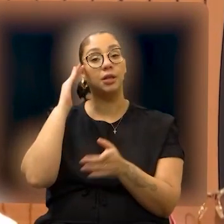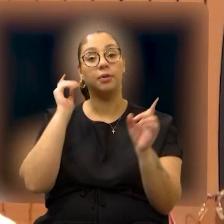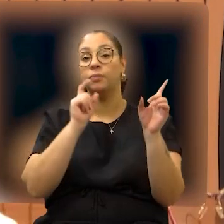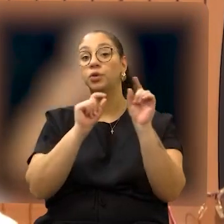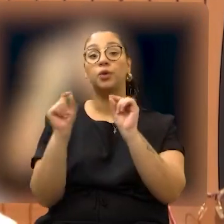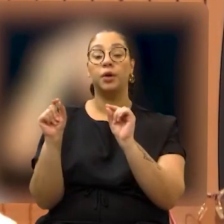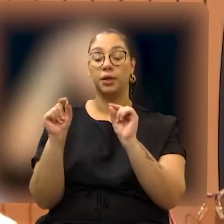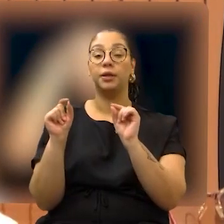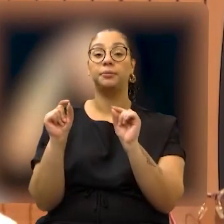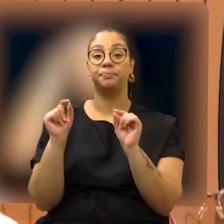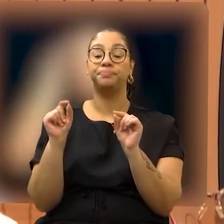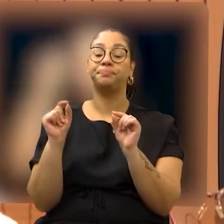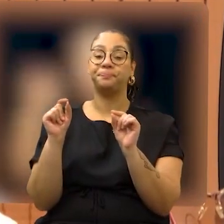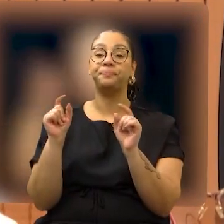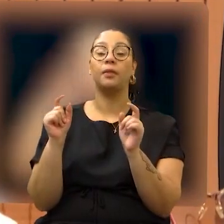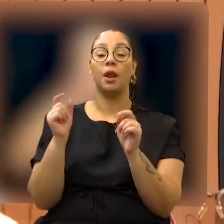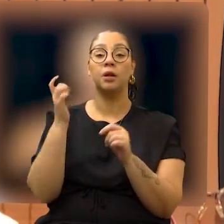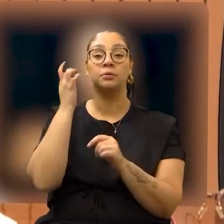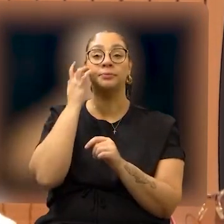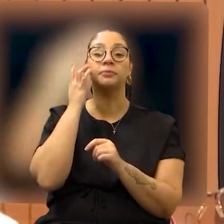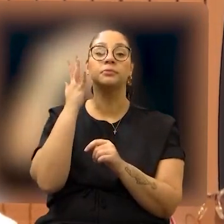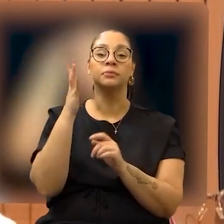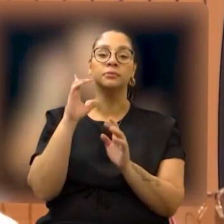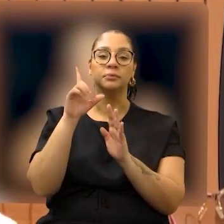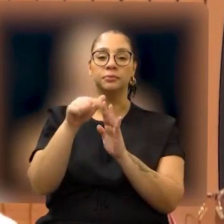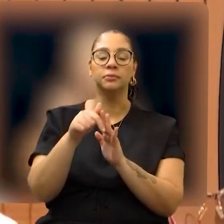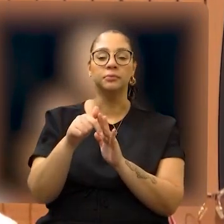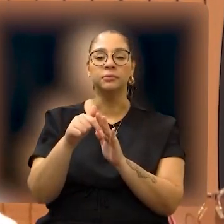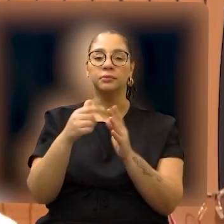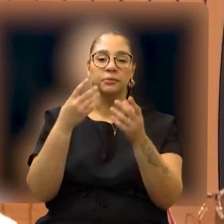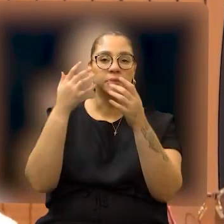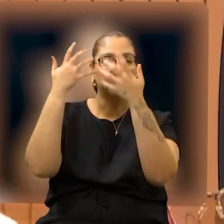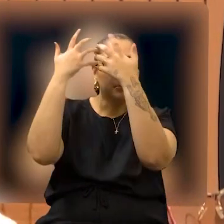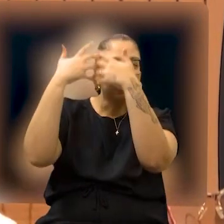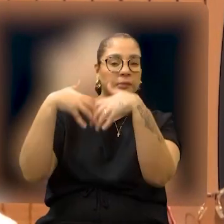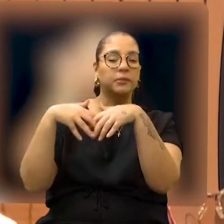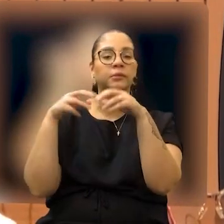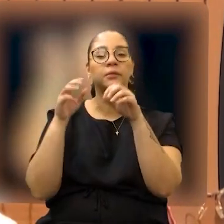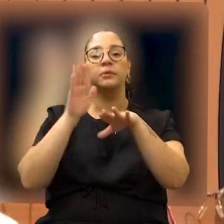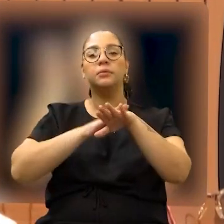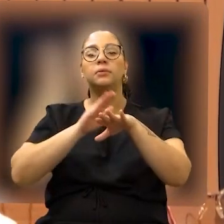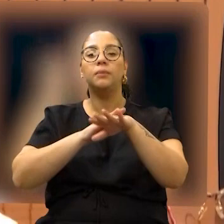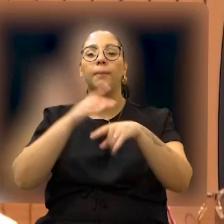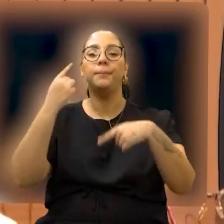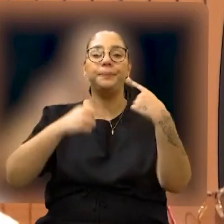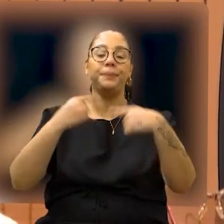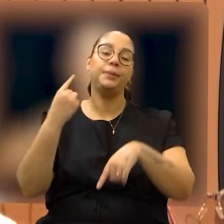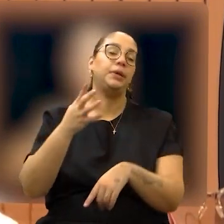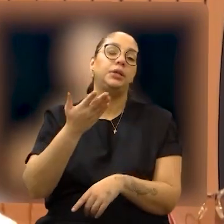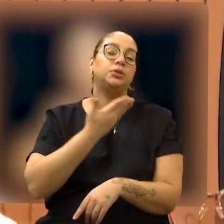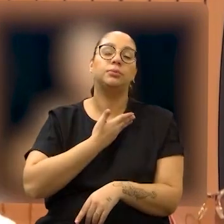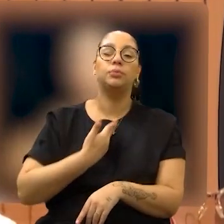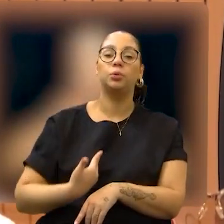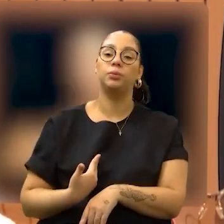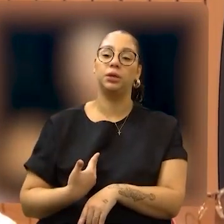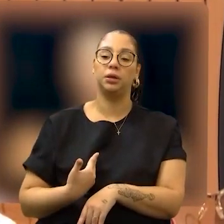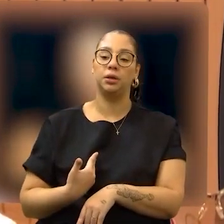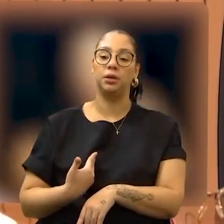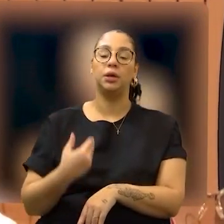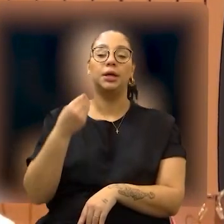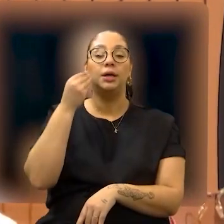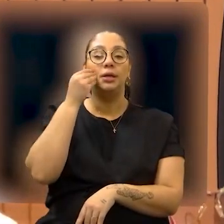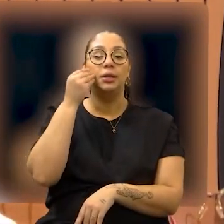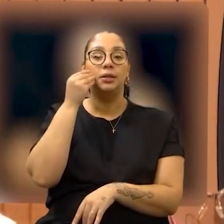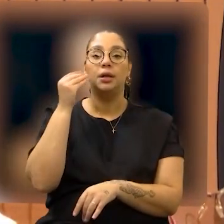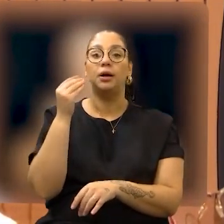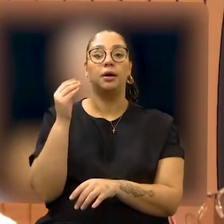realidade, nós entendemos que talvez seja mais fácil depois pensar ações de políticas